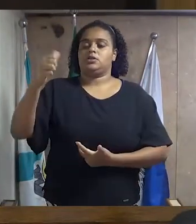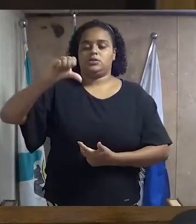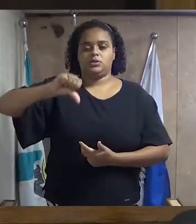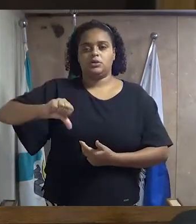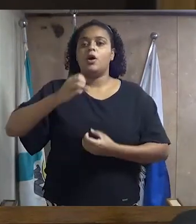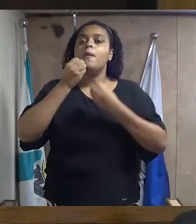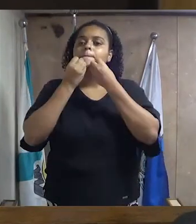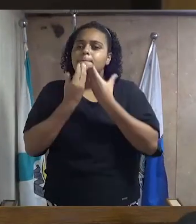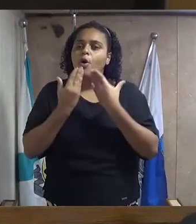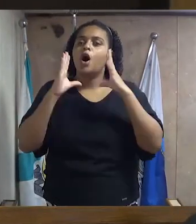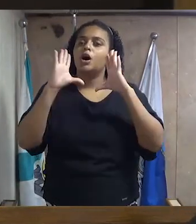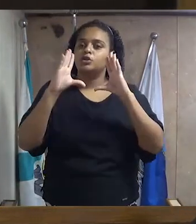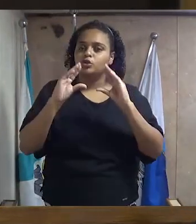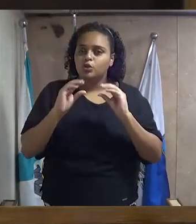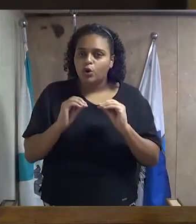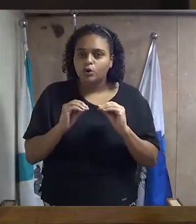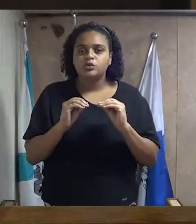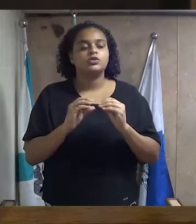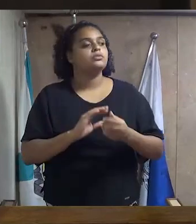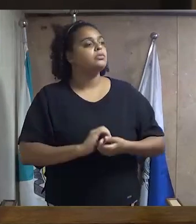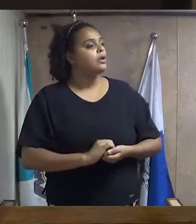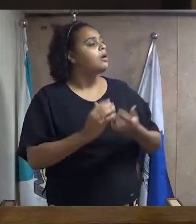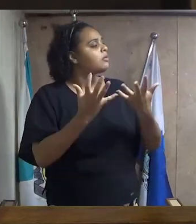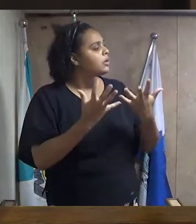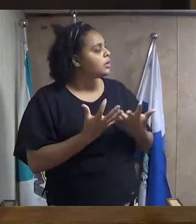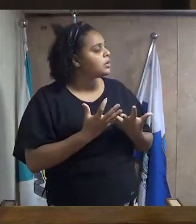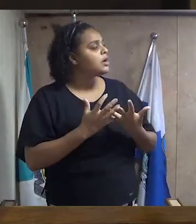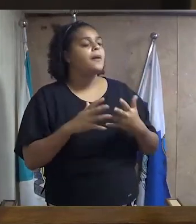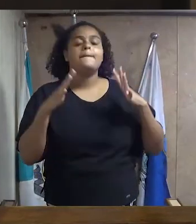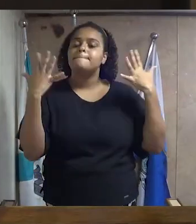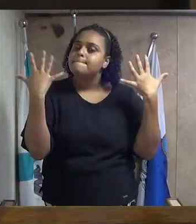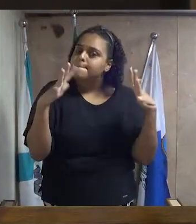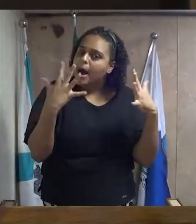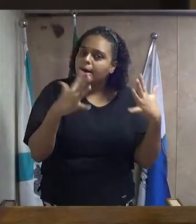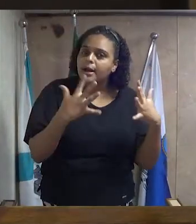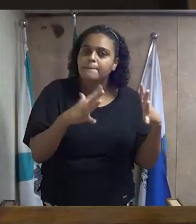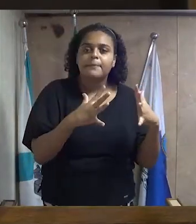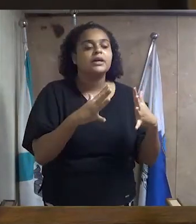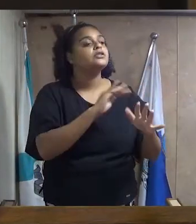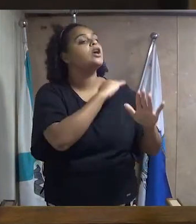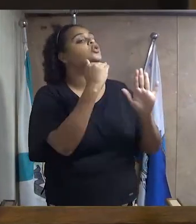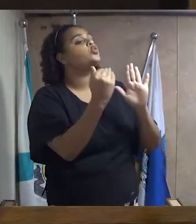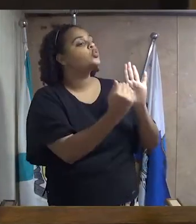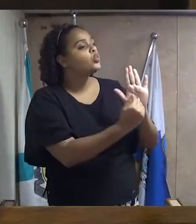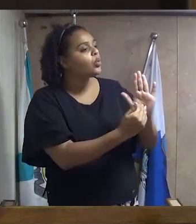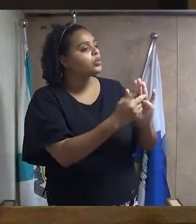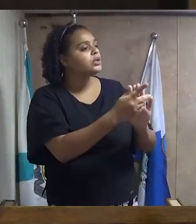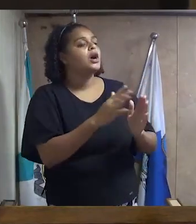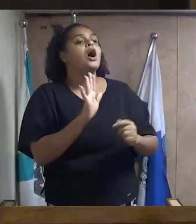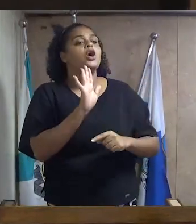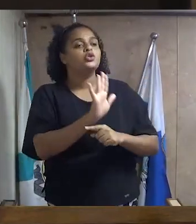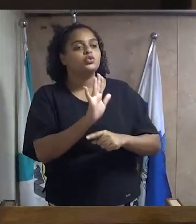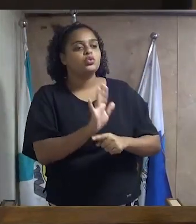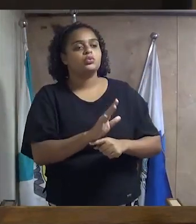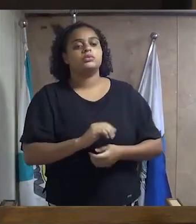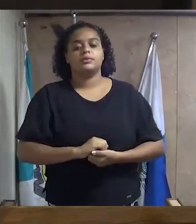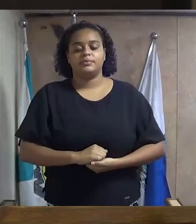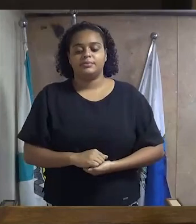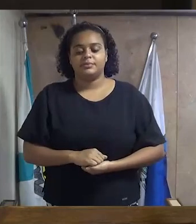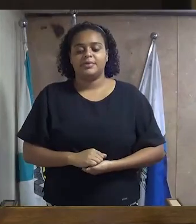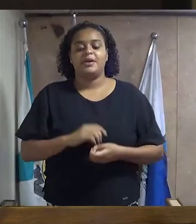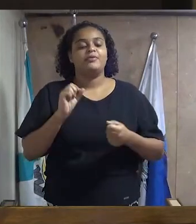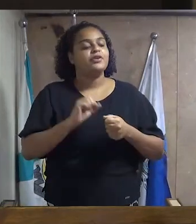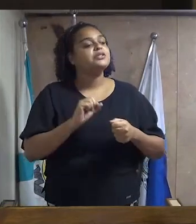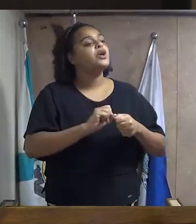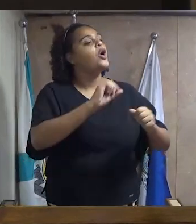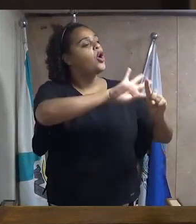noite a todos. Ivan, eu queria poder cantar um parabéns aqui, pedir a todos, vocês que me acompanhem, para nós que possamos fazer, prestar